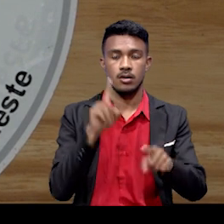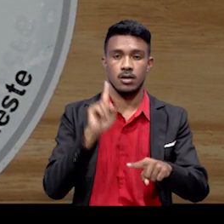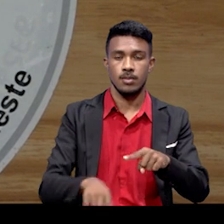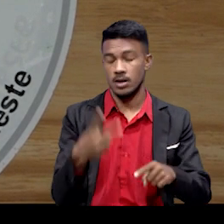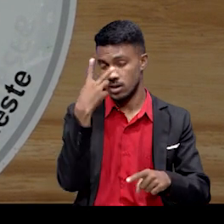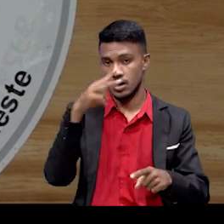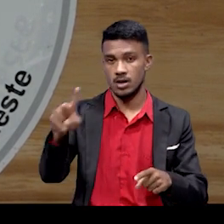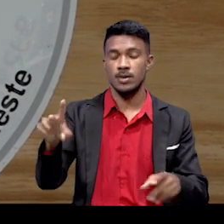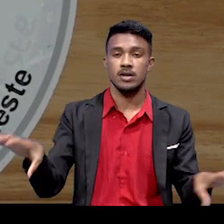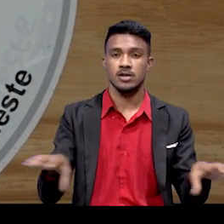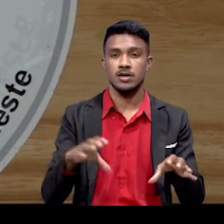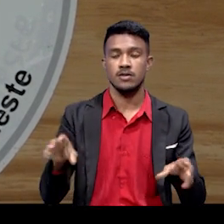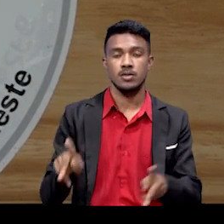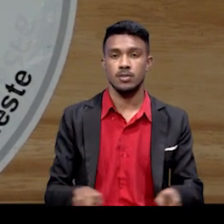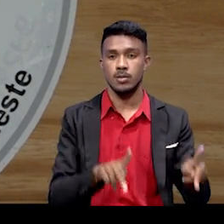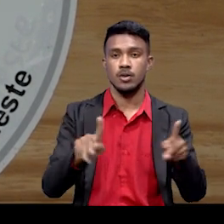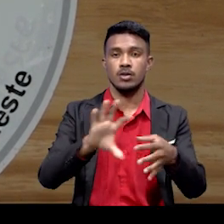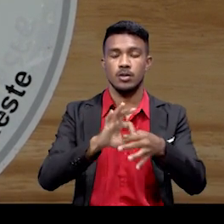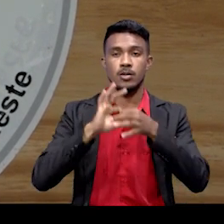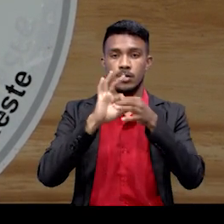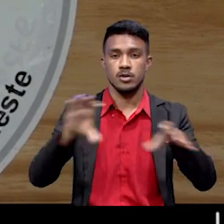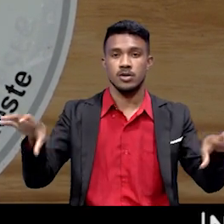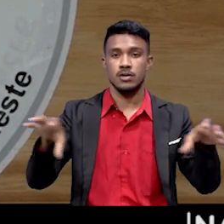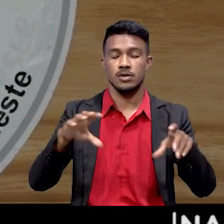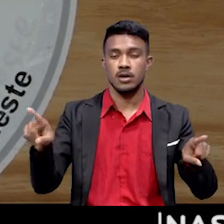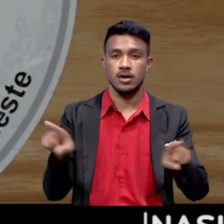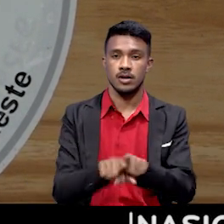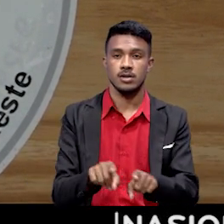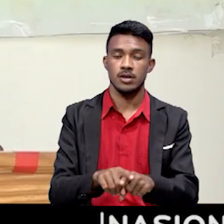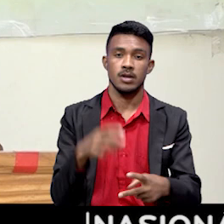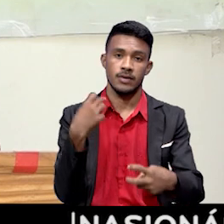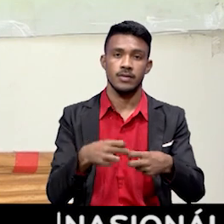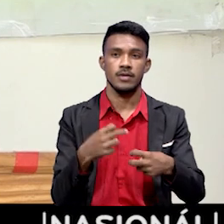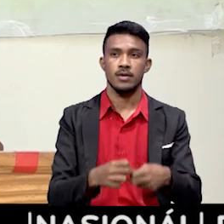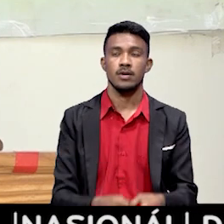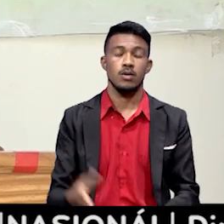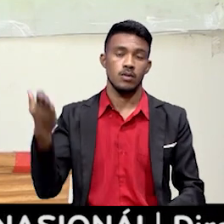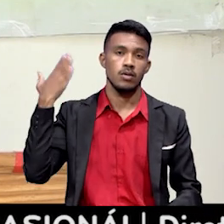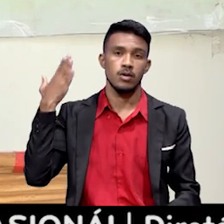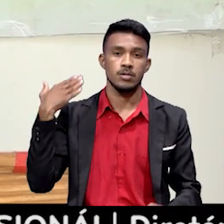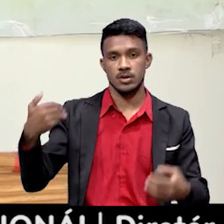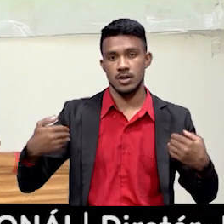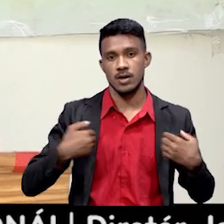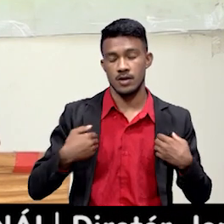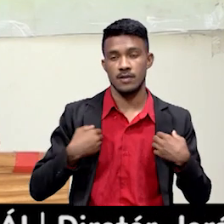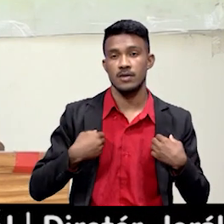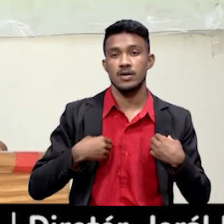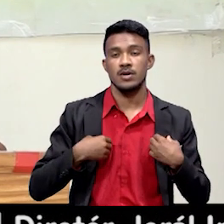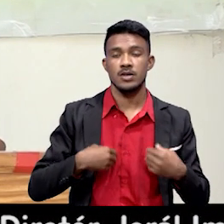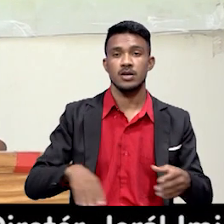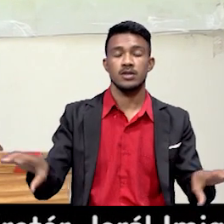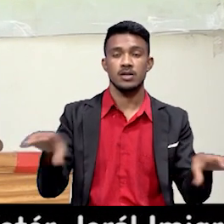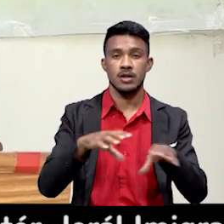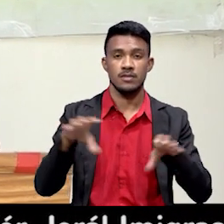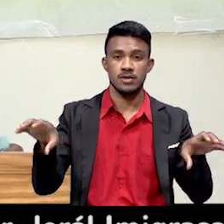funcionário público, no membro órgão soberano Cira, sai equilíbrio. O Lucliuma que ia conceito da pensão vitalícia, né, ia